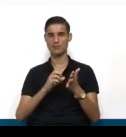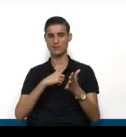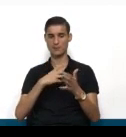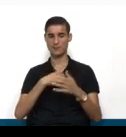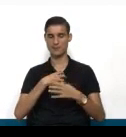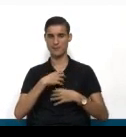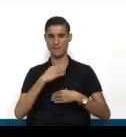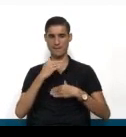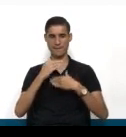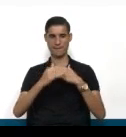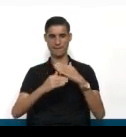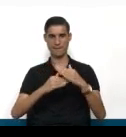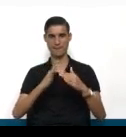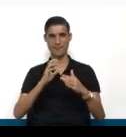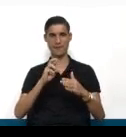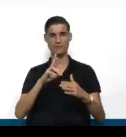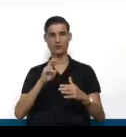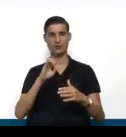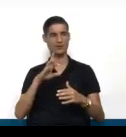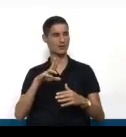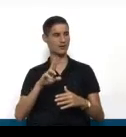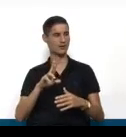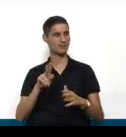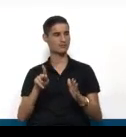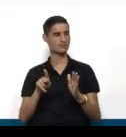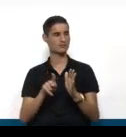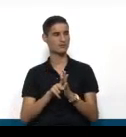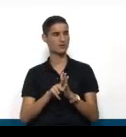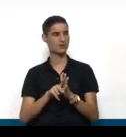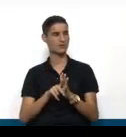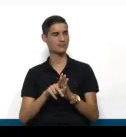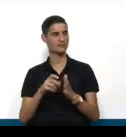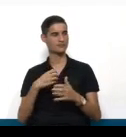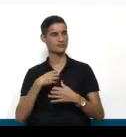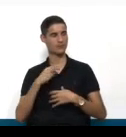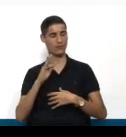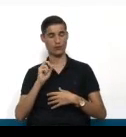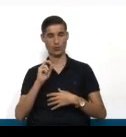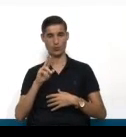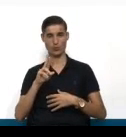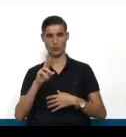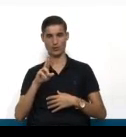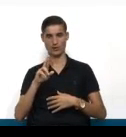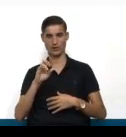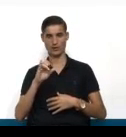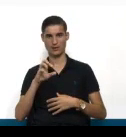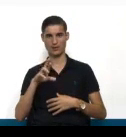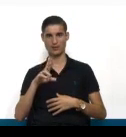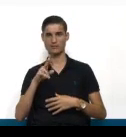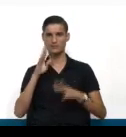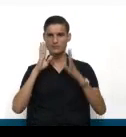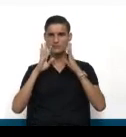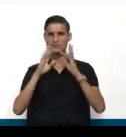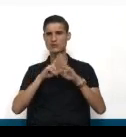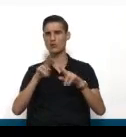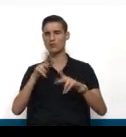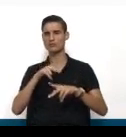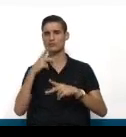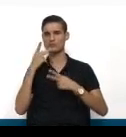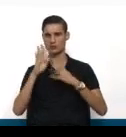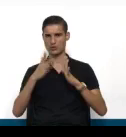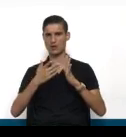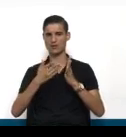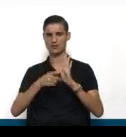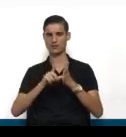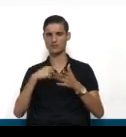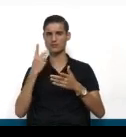forma da função aqui de Fourier. Ou seja, né, vamos pensar o seguinte, como eu acabei de falar, né, como a